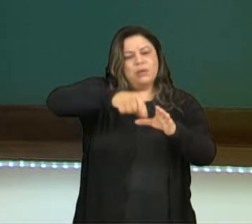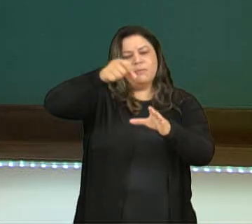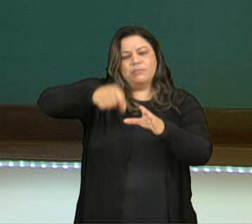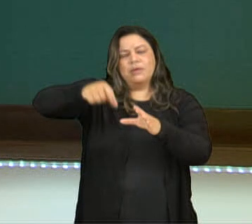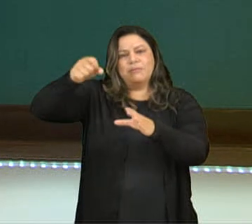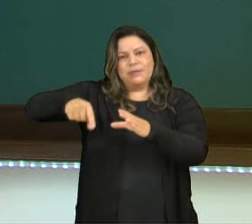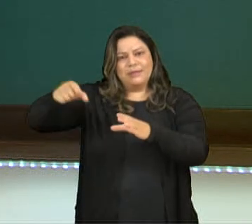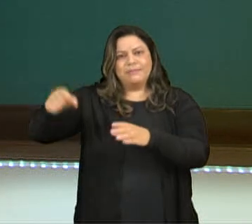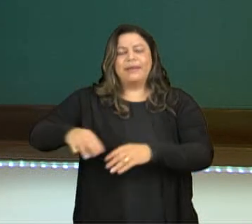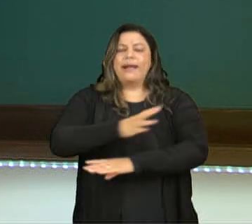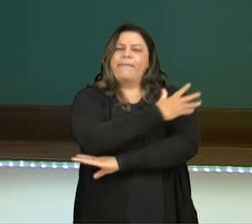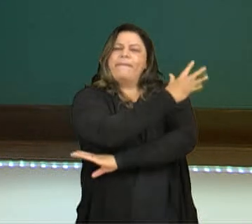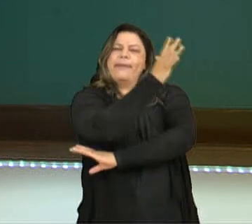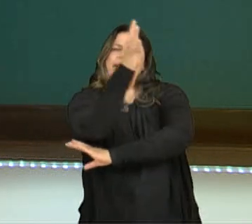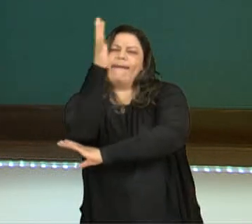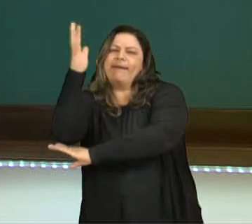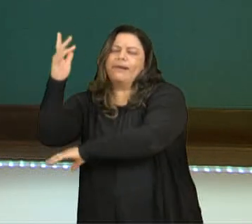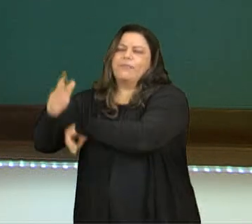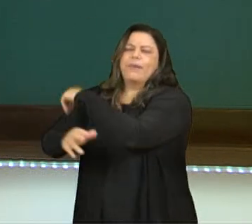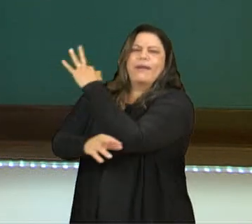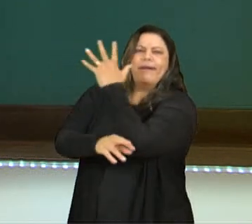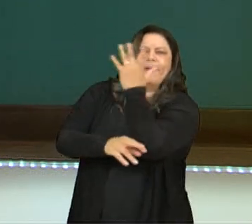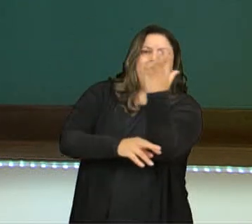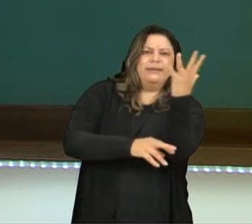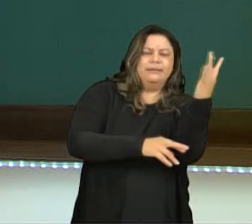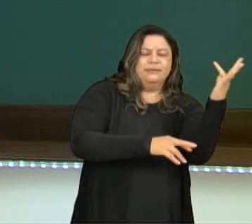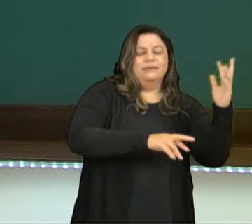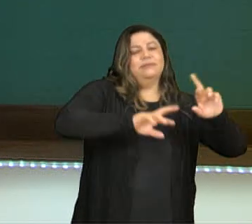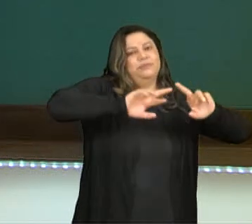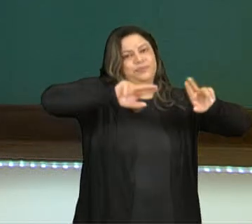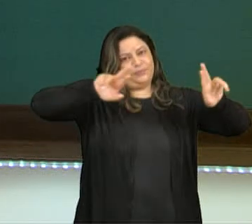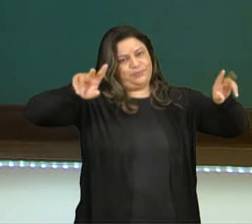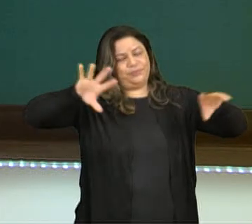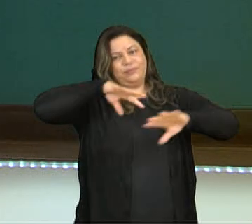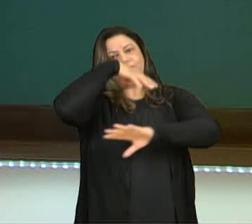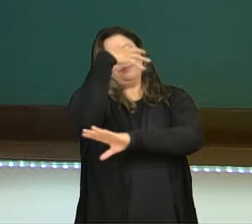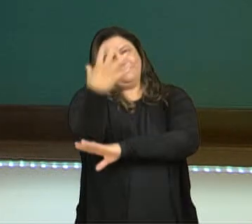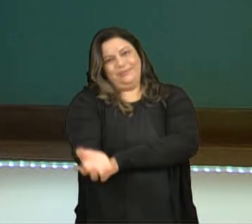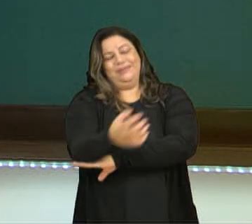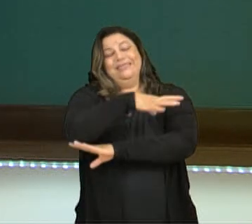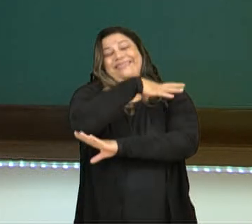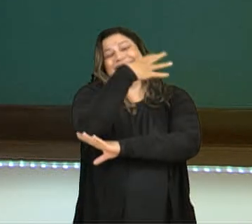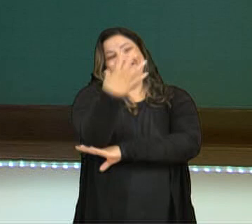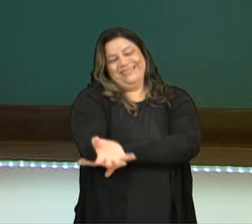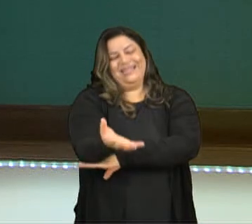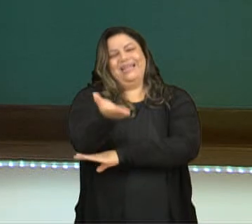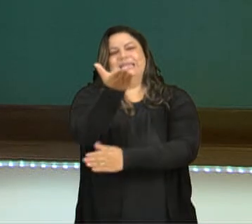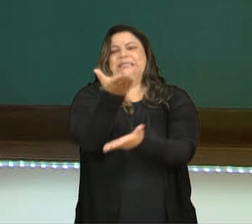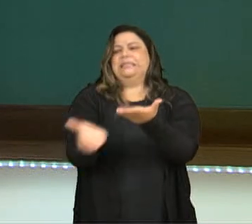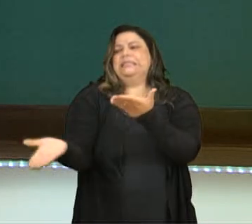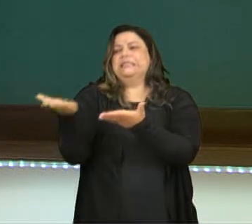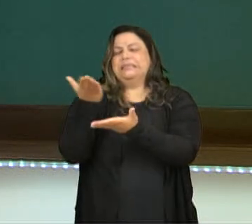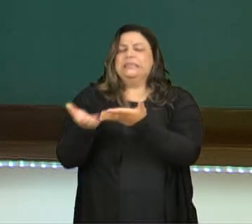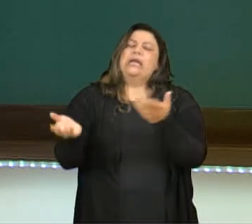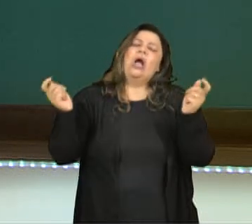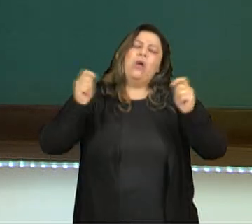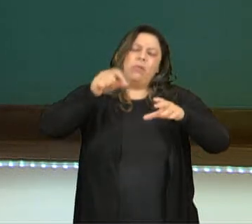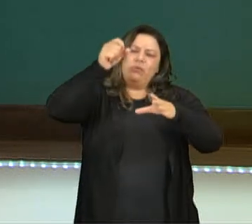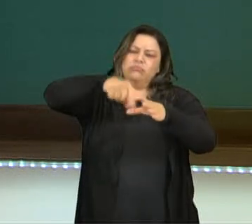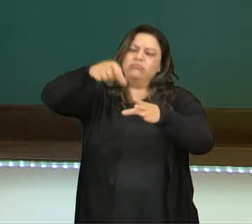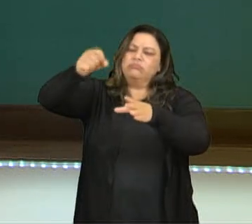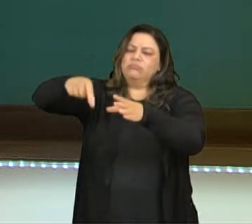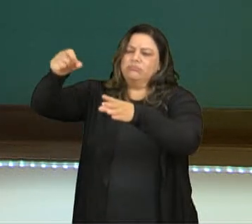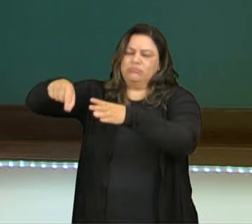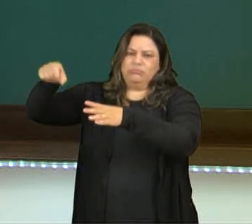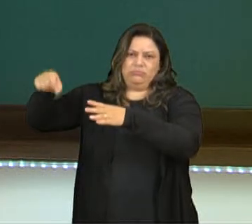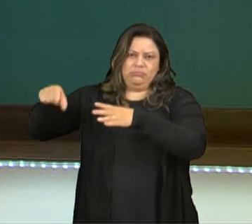derrubar uma área de floresta, eu vou ter outras perdas ambientais nesse sentido. Eu até posso plantar as espécies que